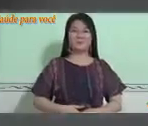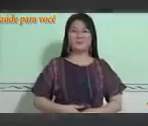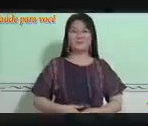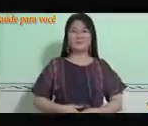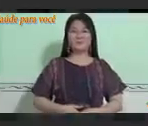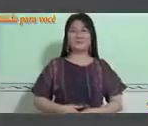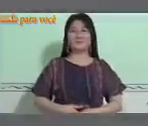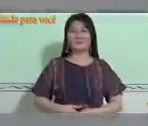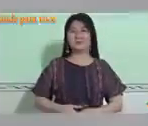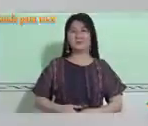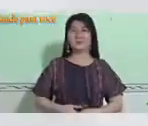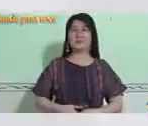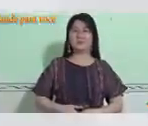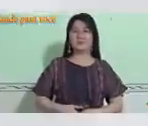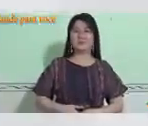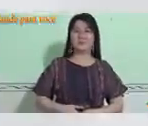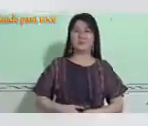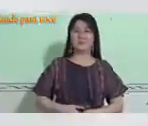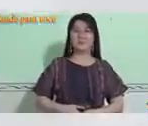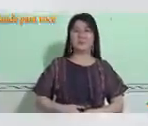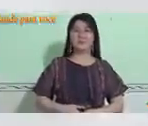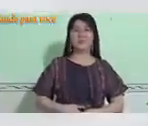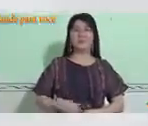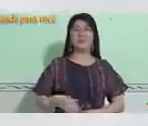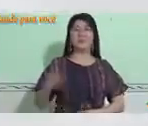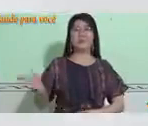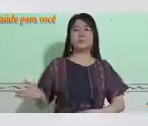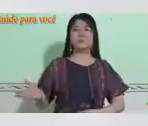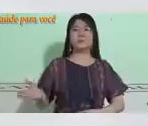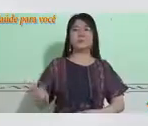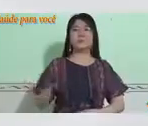qualquer vestígio de células malignas.